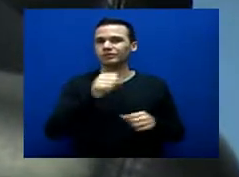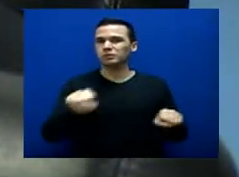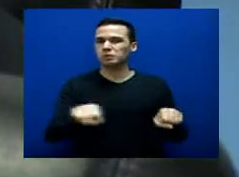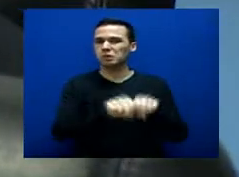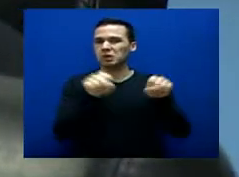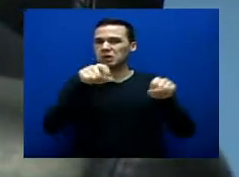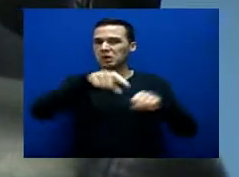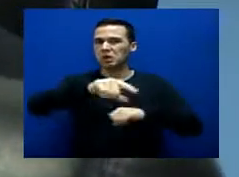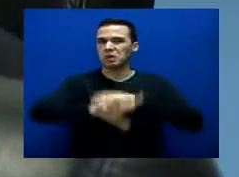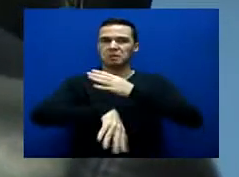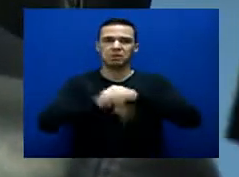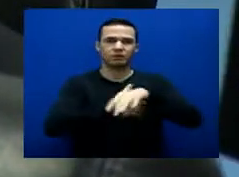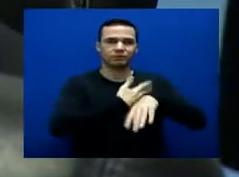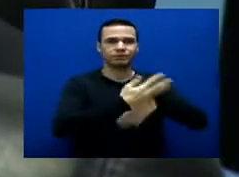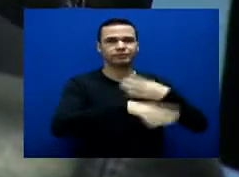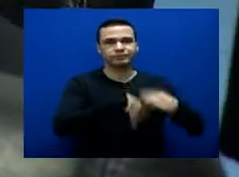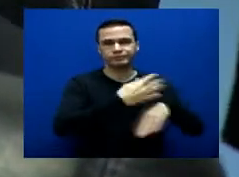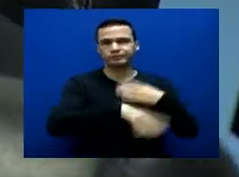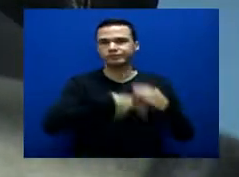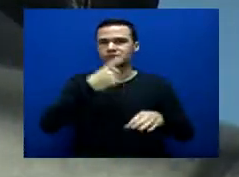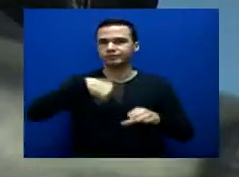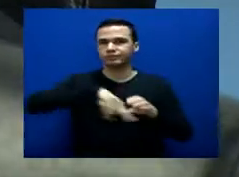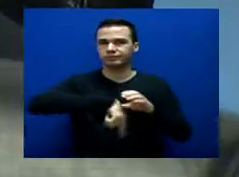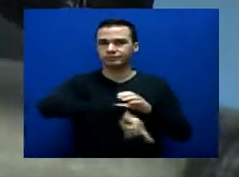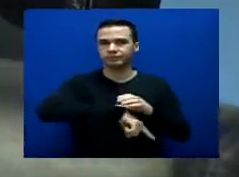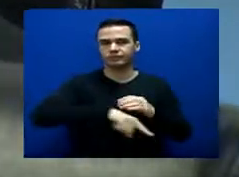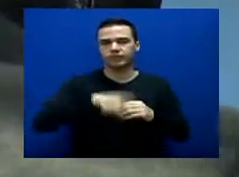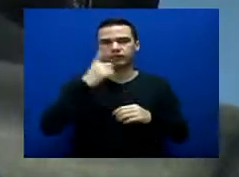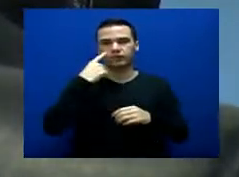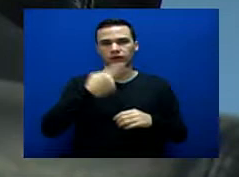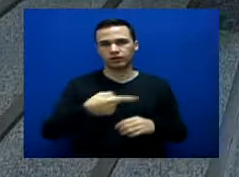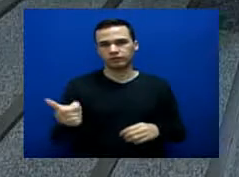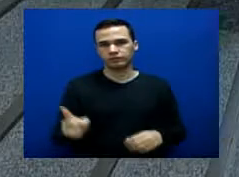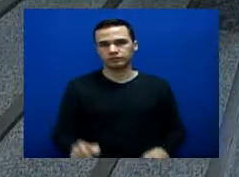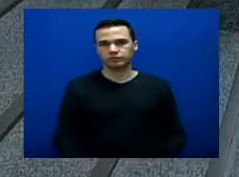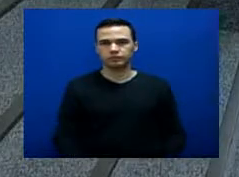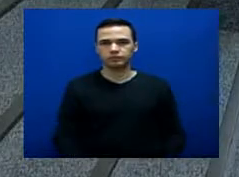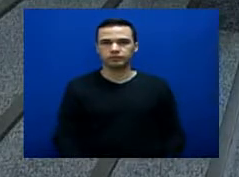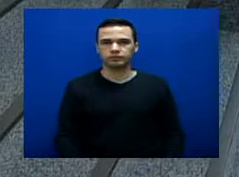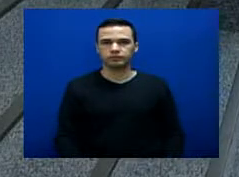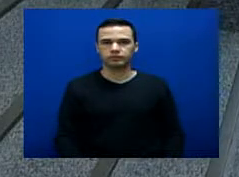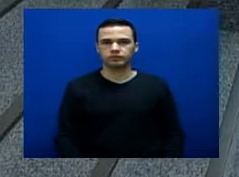cidade instalada de maneira profunda. Veja...